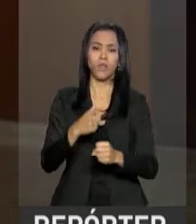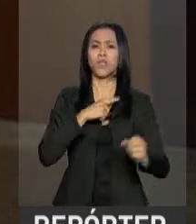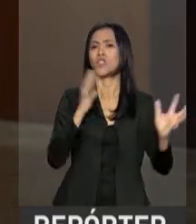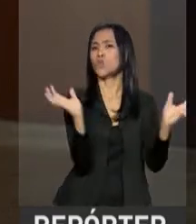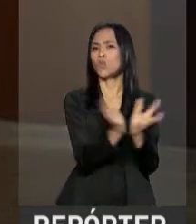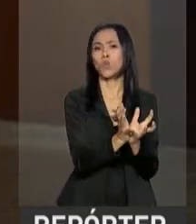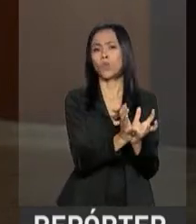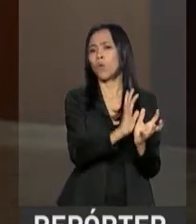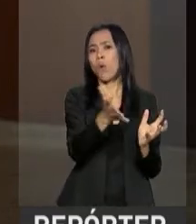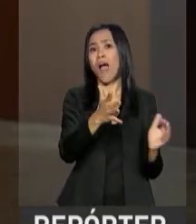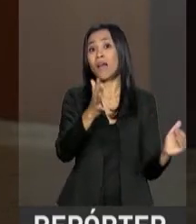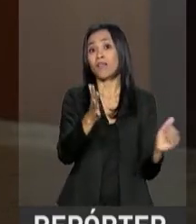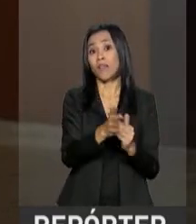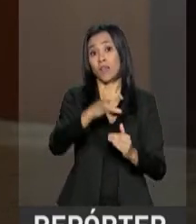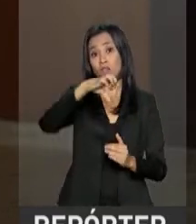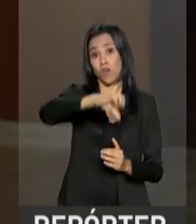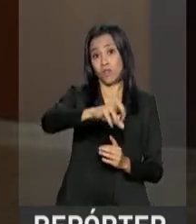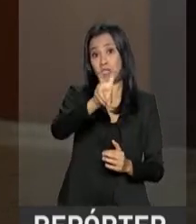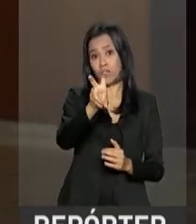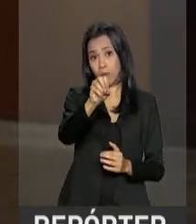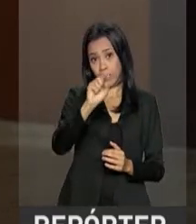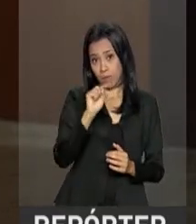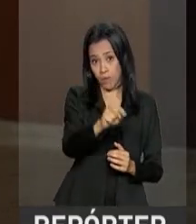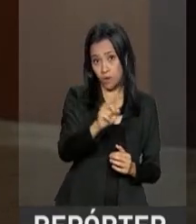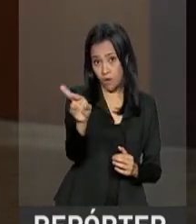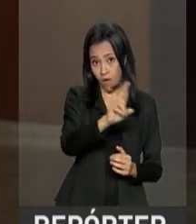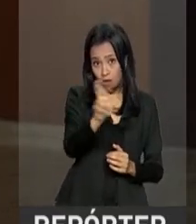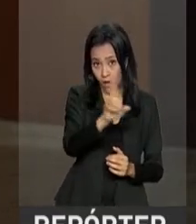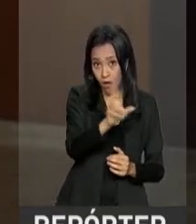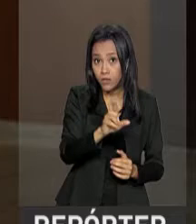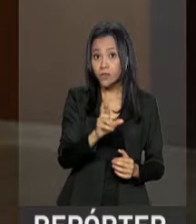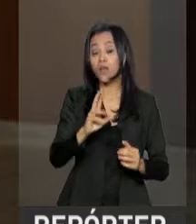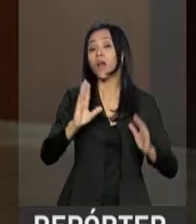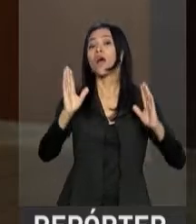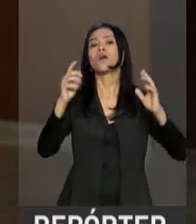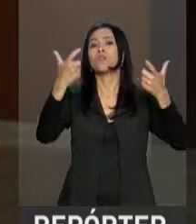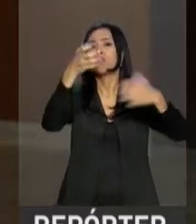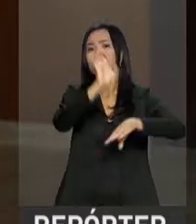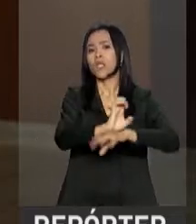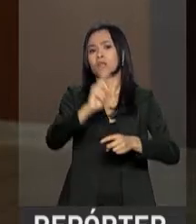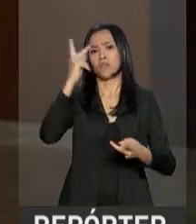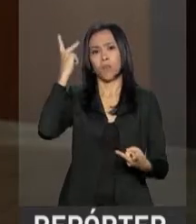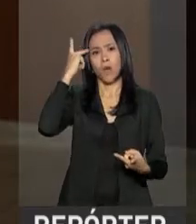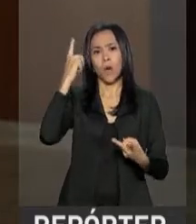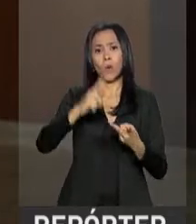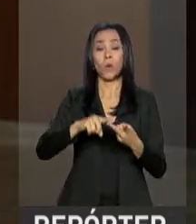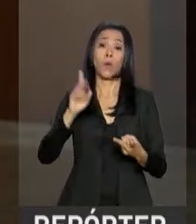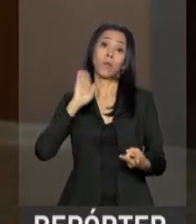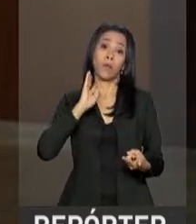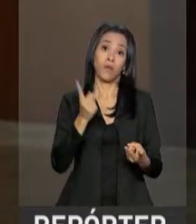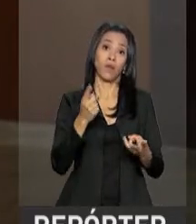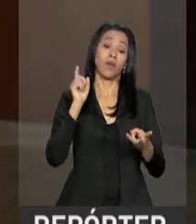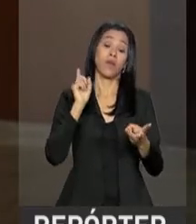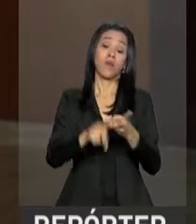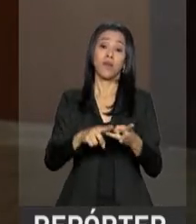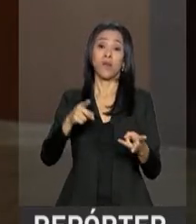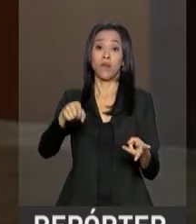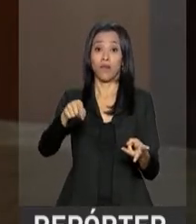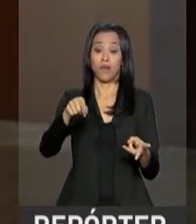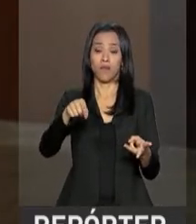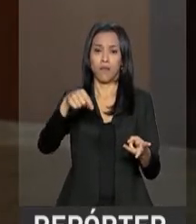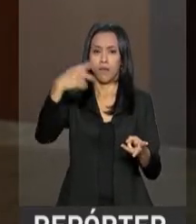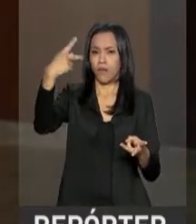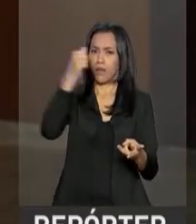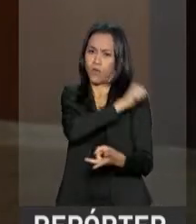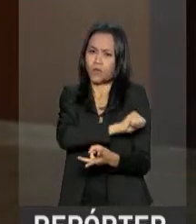imóveis de até 950 mil reais localizados nos estados de são paulo minas gerais rio de janeiro e aqui no distrito